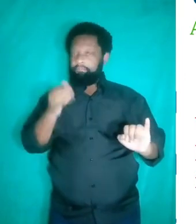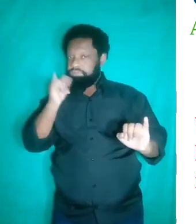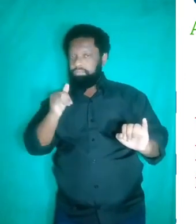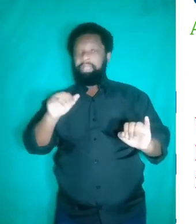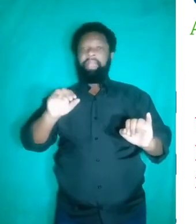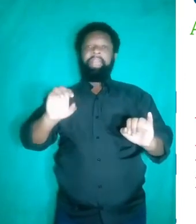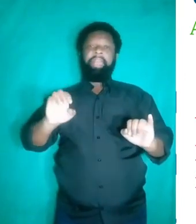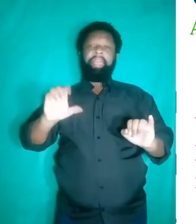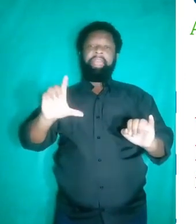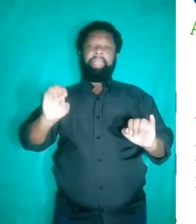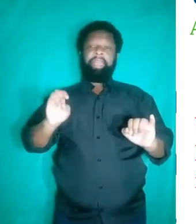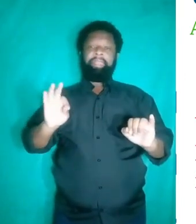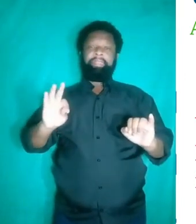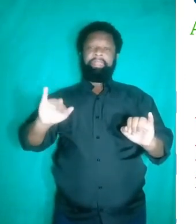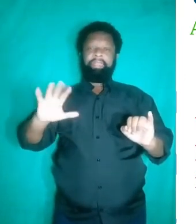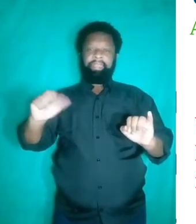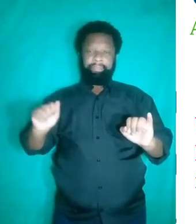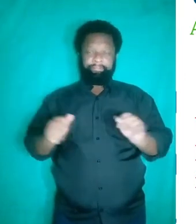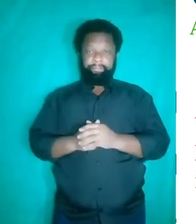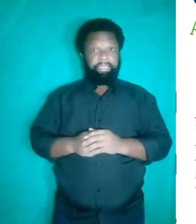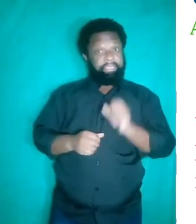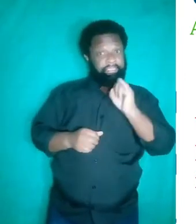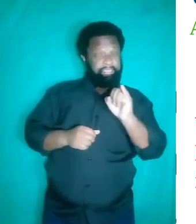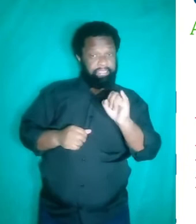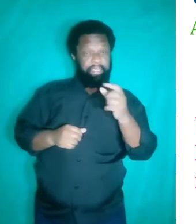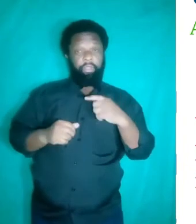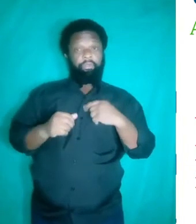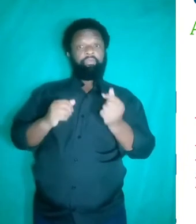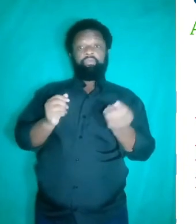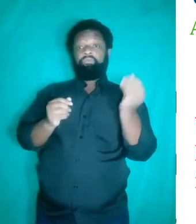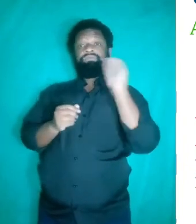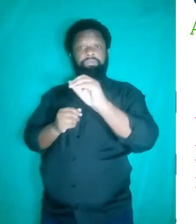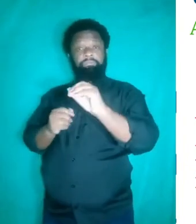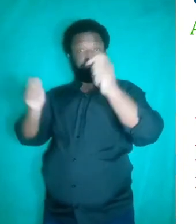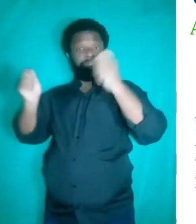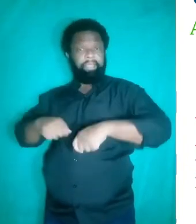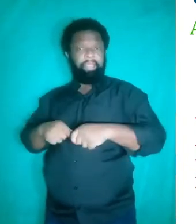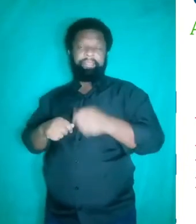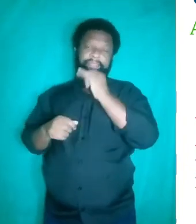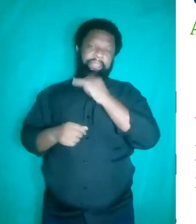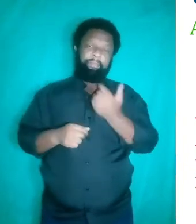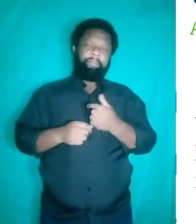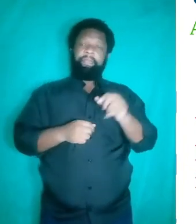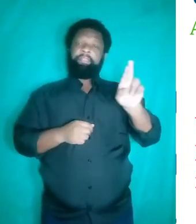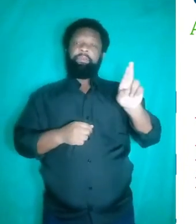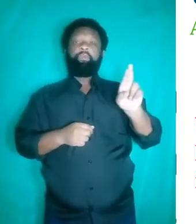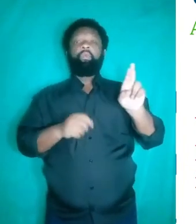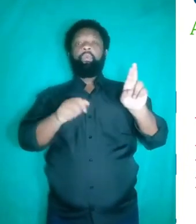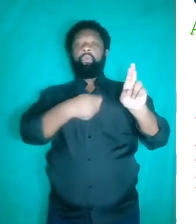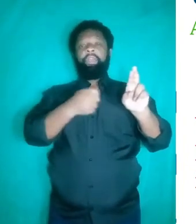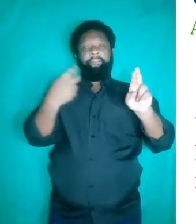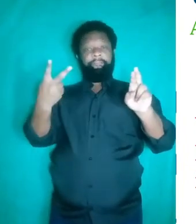elétrica. Só isso. Se o resistor entrar nessa formuleta e servir, meu resistor é